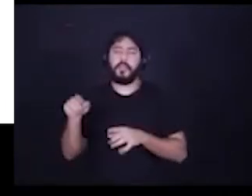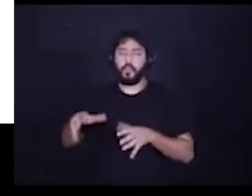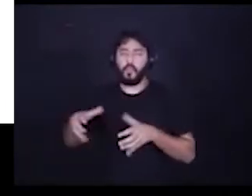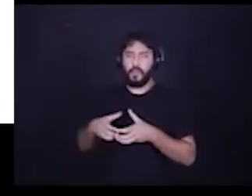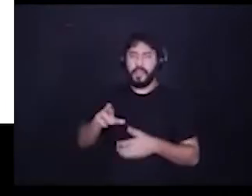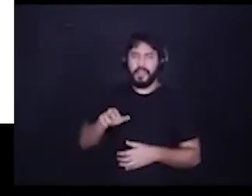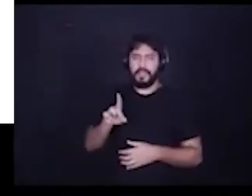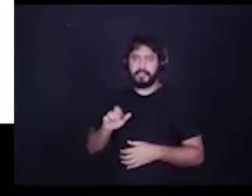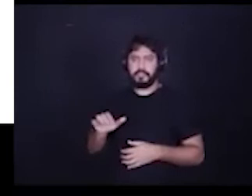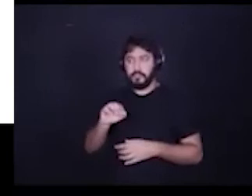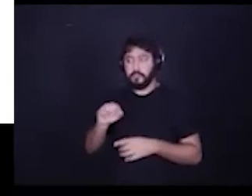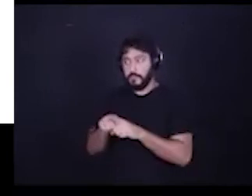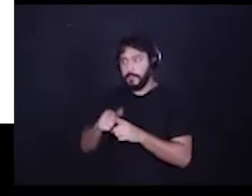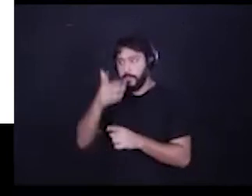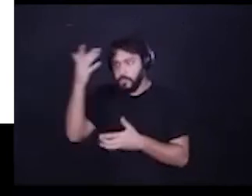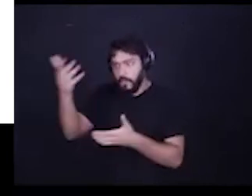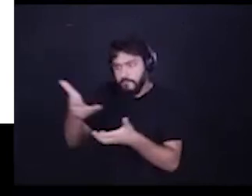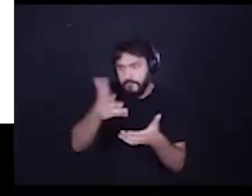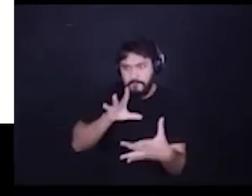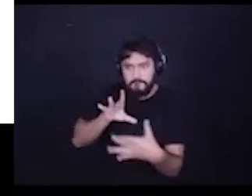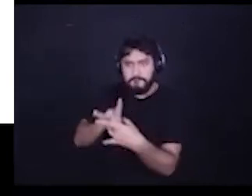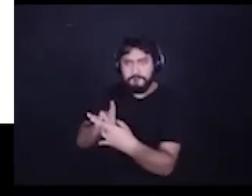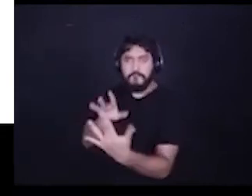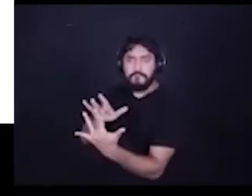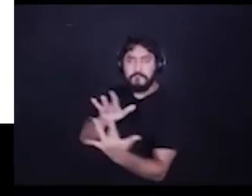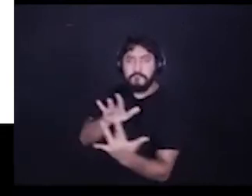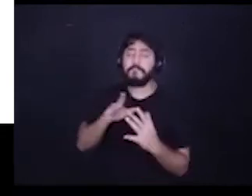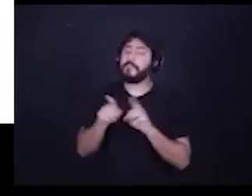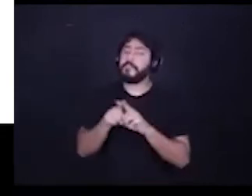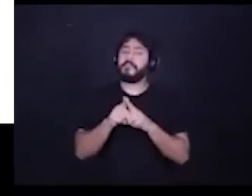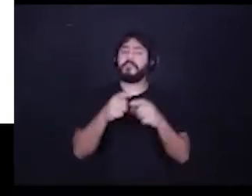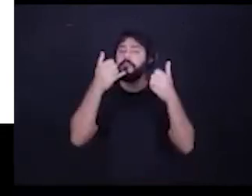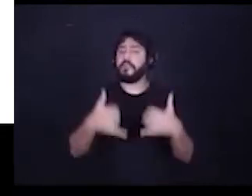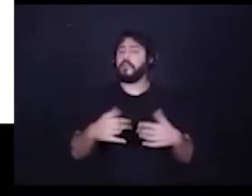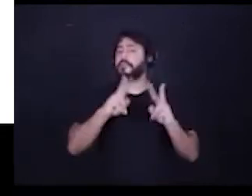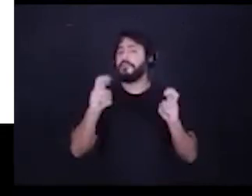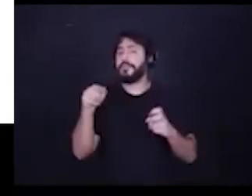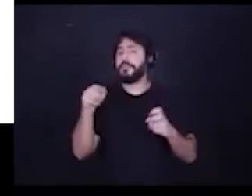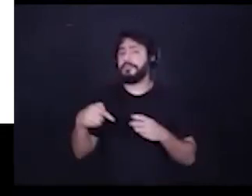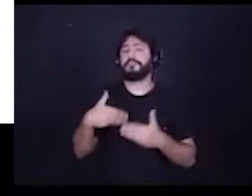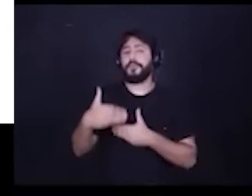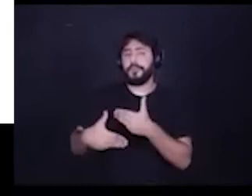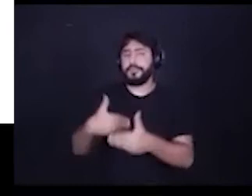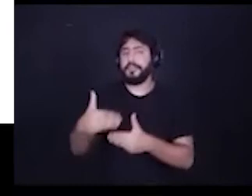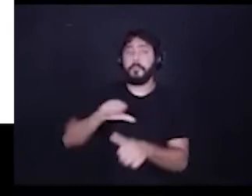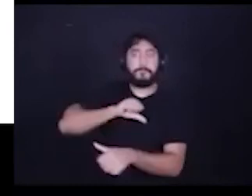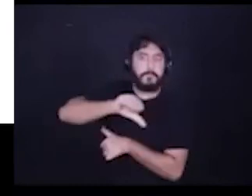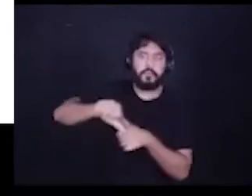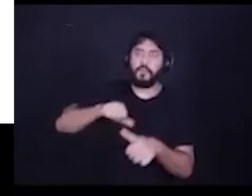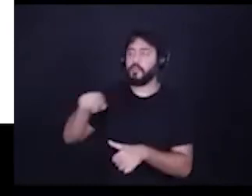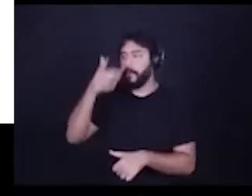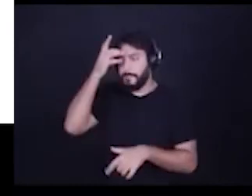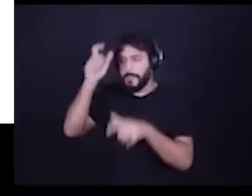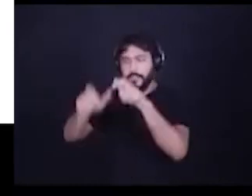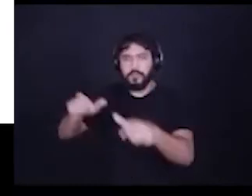chegar, né? Falar um pouco sobre esse processo transformador pelo qual todas essas pessoas iam passar, as pessoas